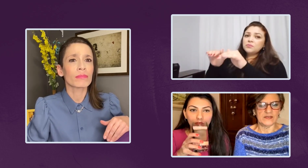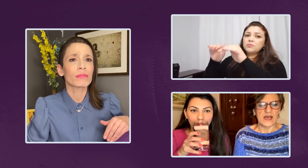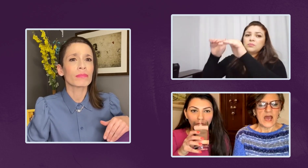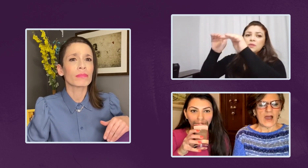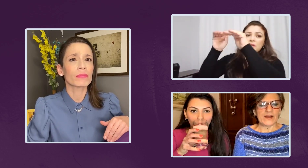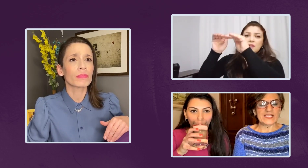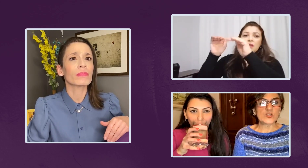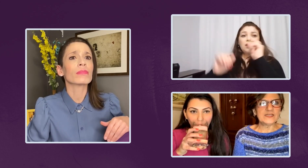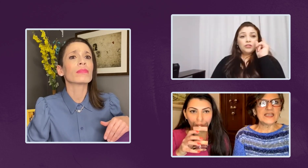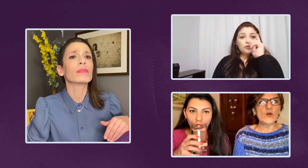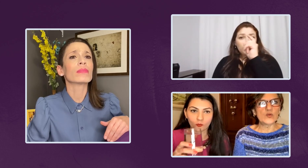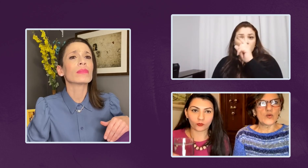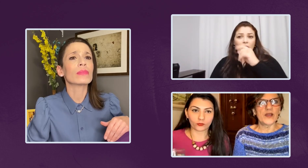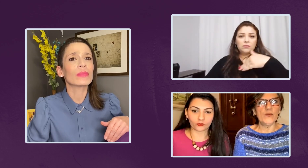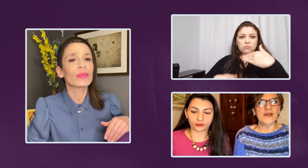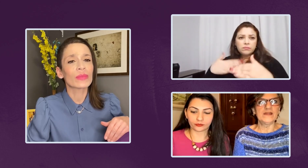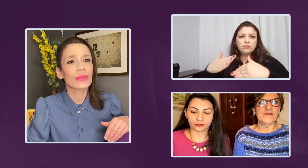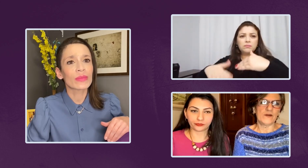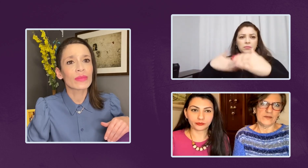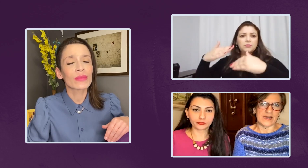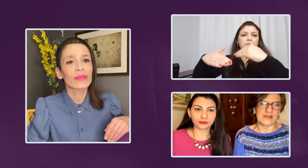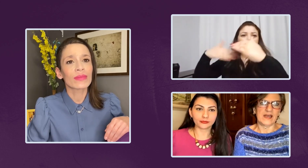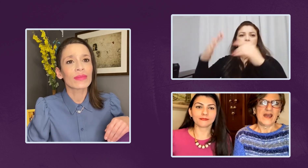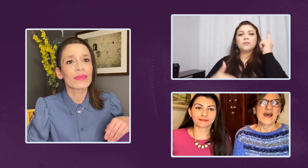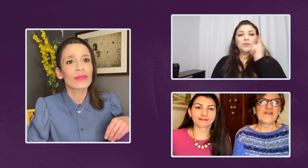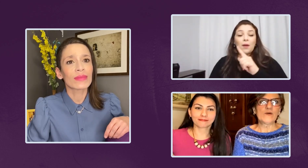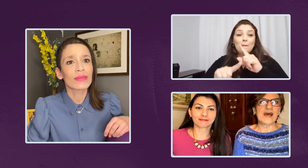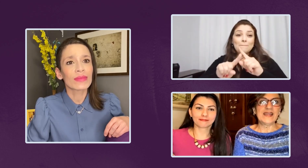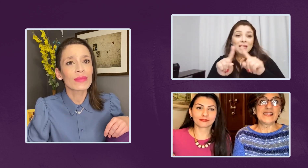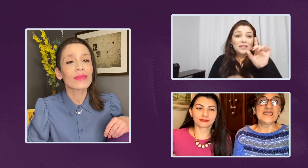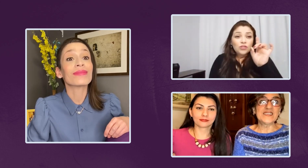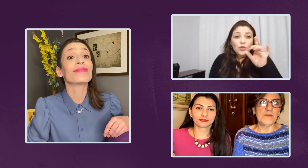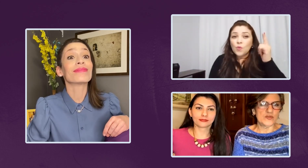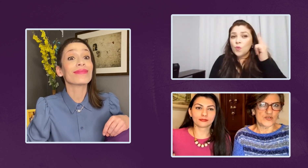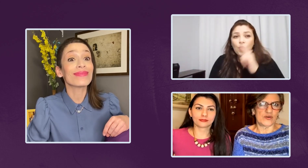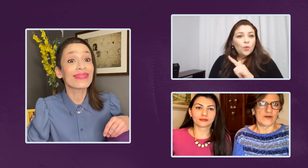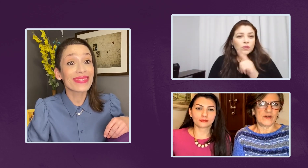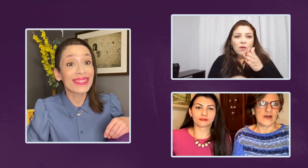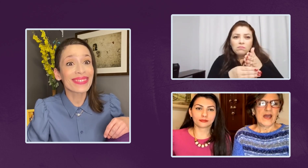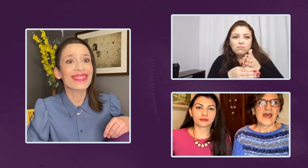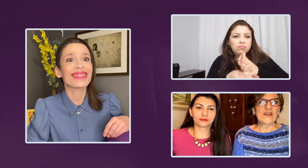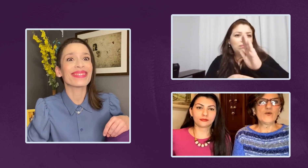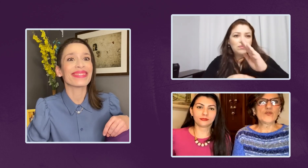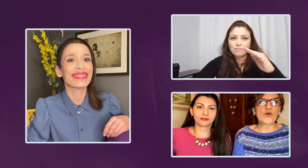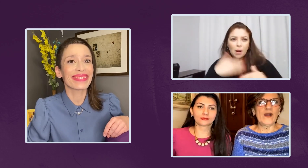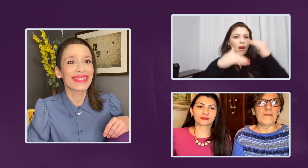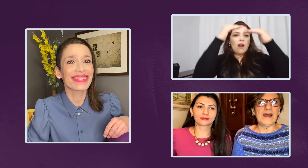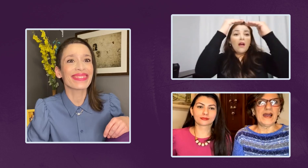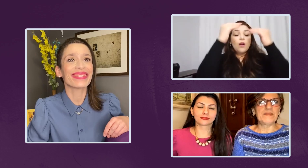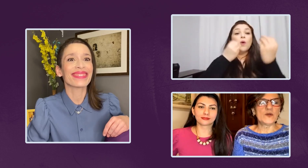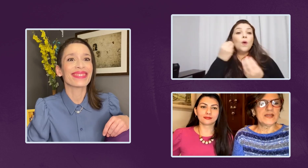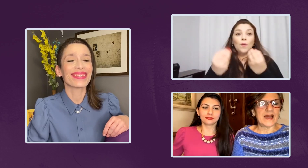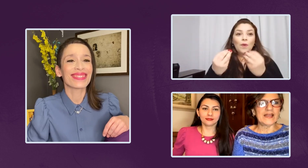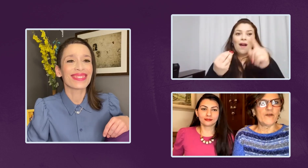dificuldades. Agora, ela só se encontrou realmente na faculdade. Na faculdade, ela desabrochou. Ela encontrou,